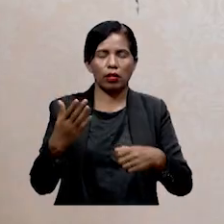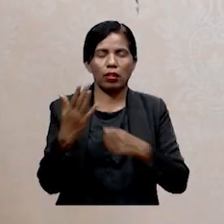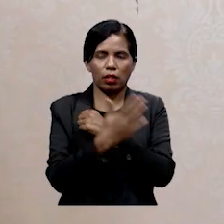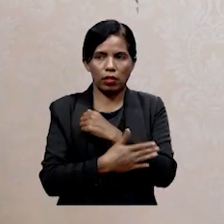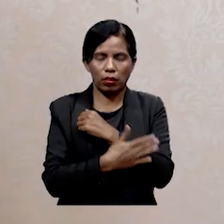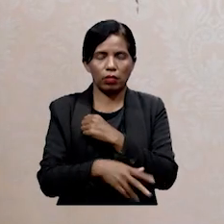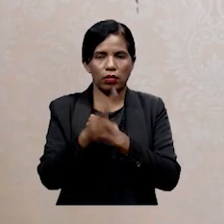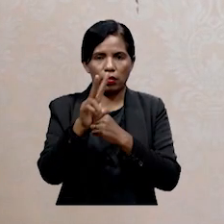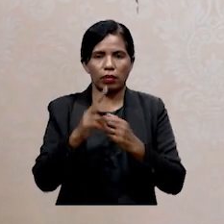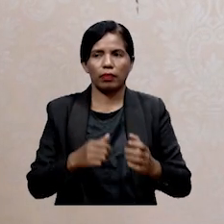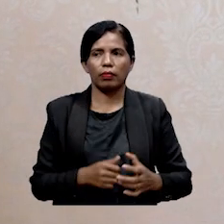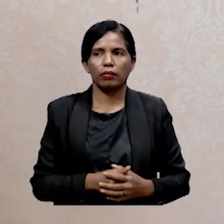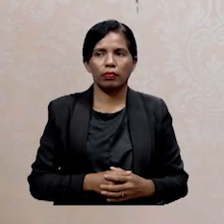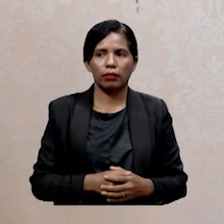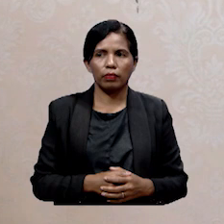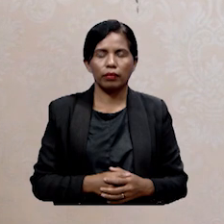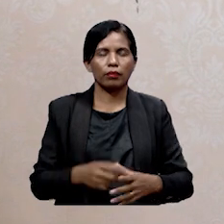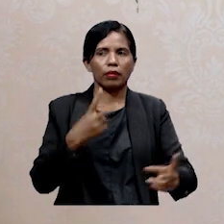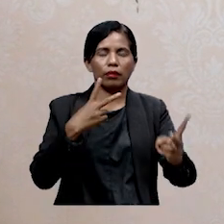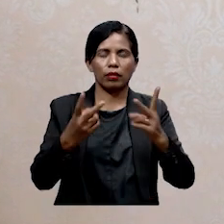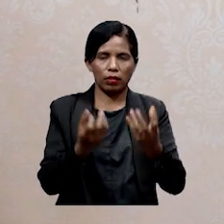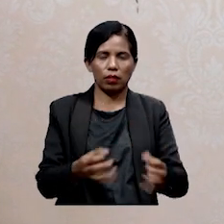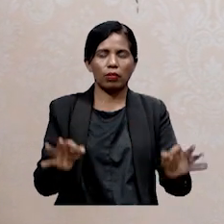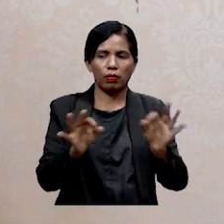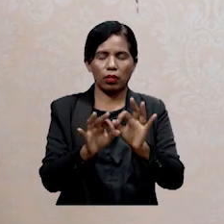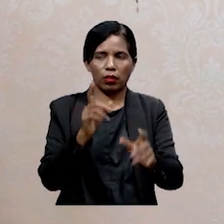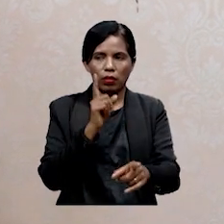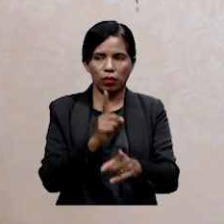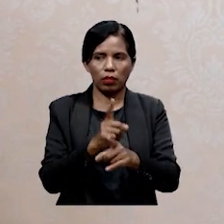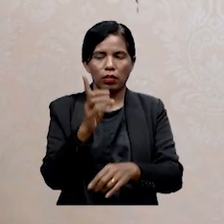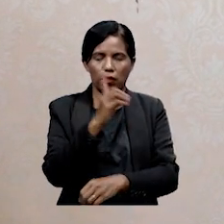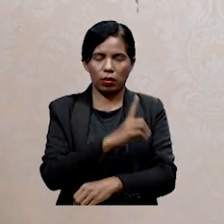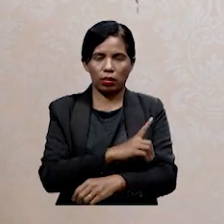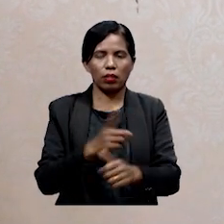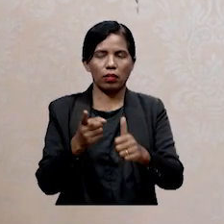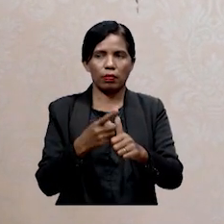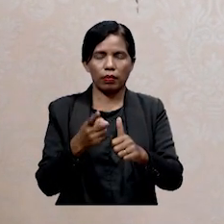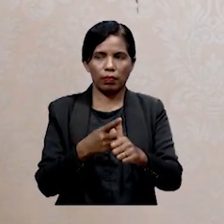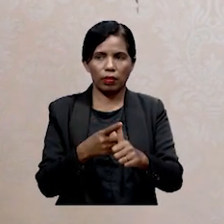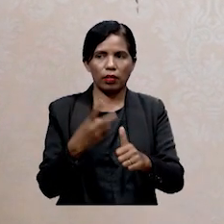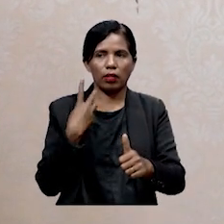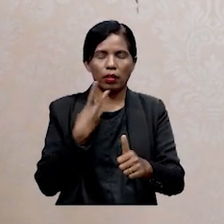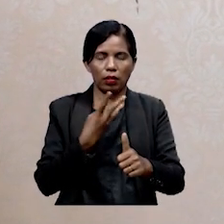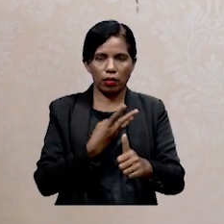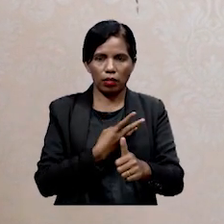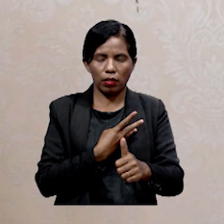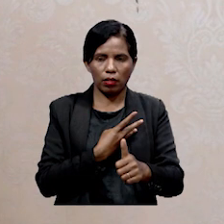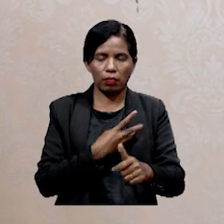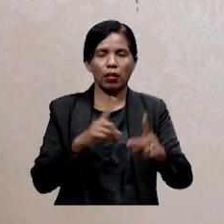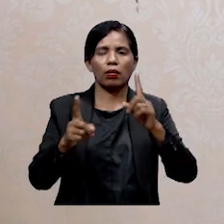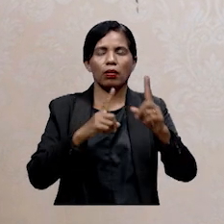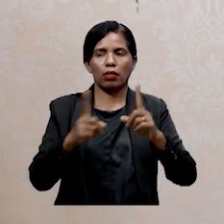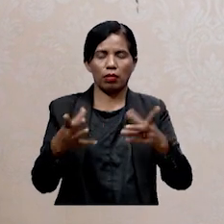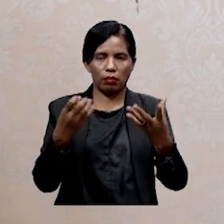ruanês. Visita é importante ter tebes e agora primeiro dia de a minha colher para